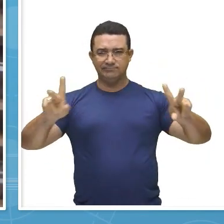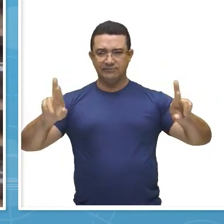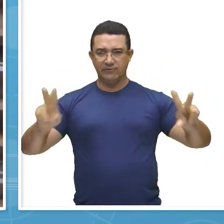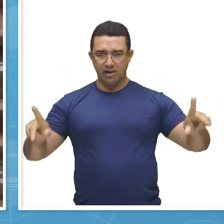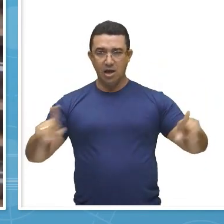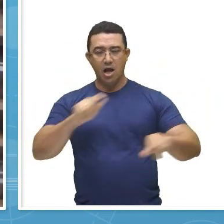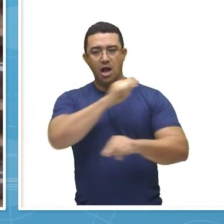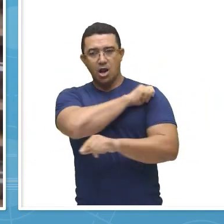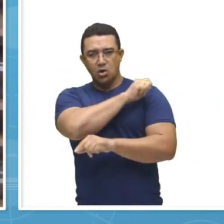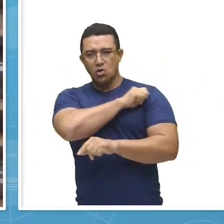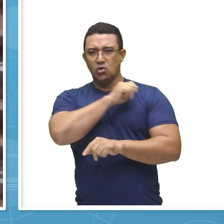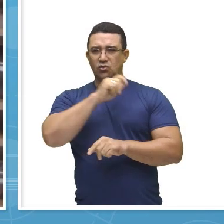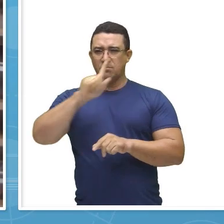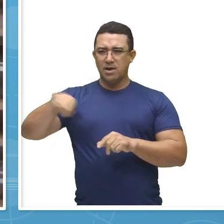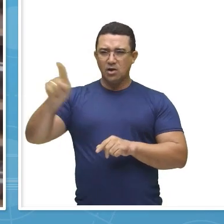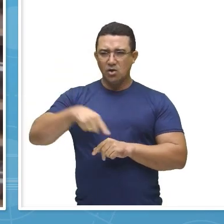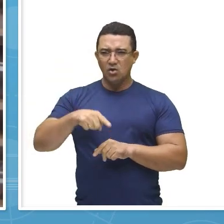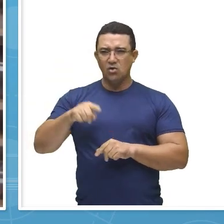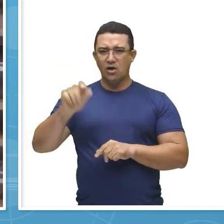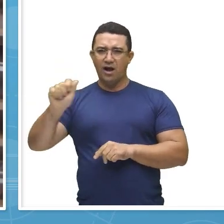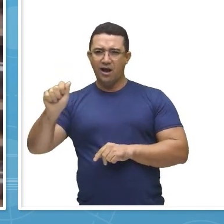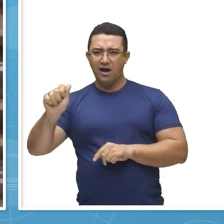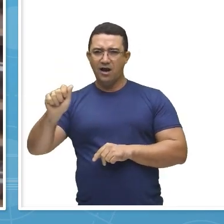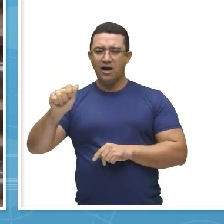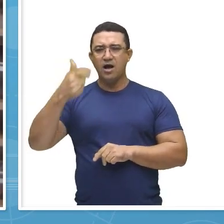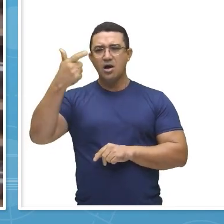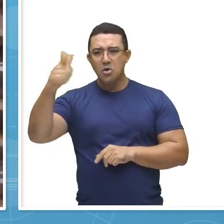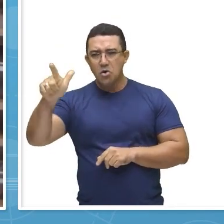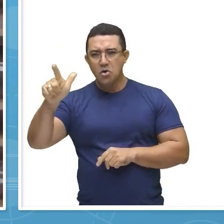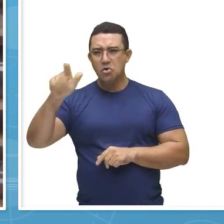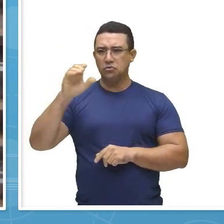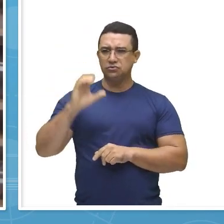aluno que marcou a letra A, outros marcaram a